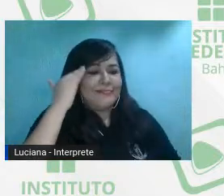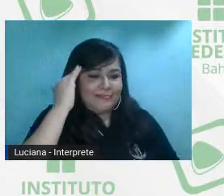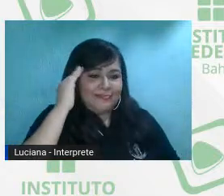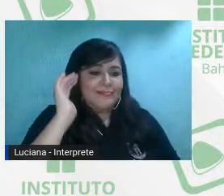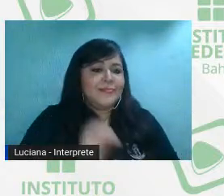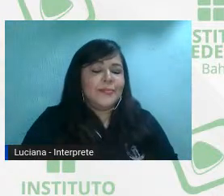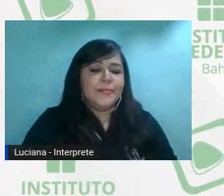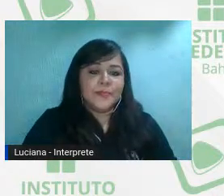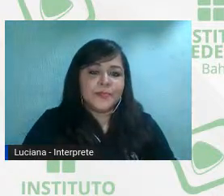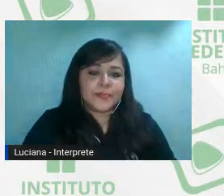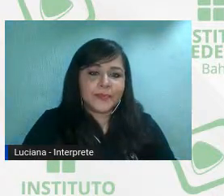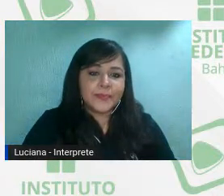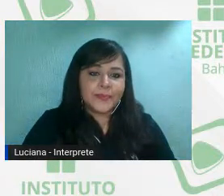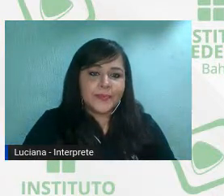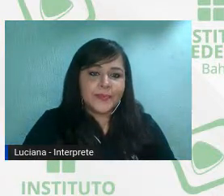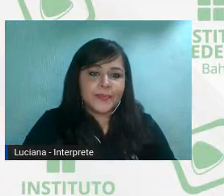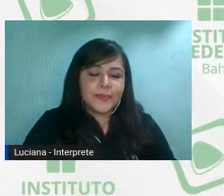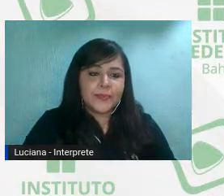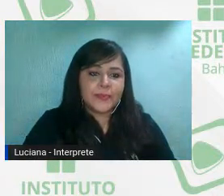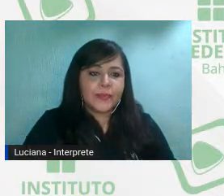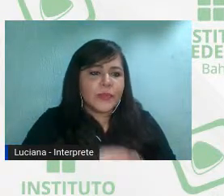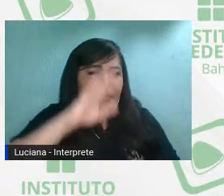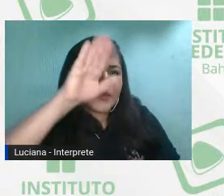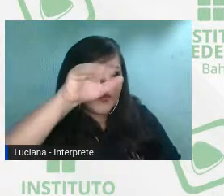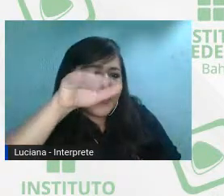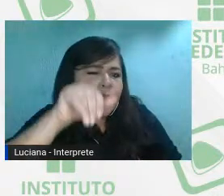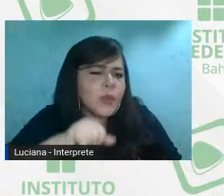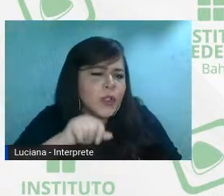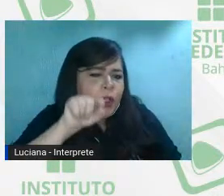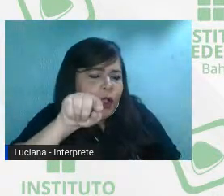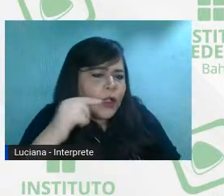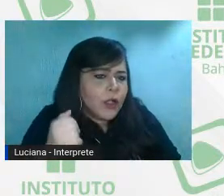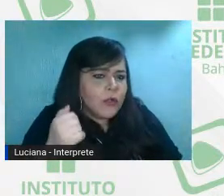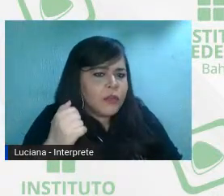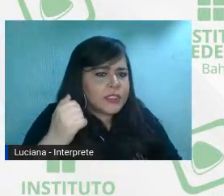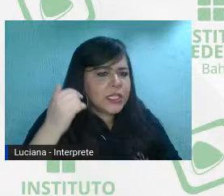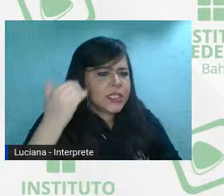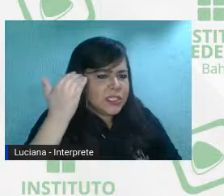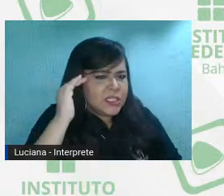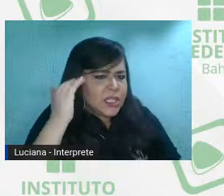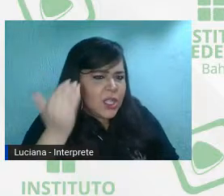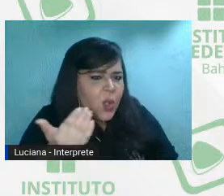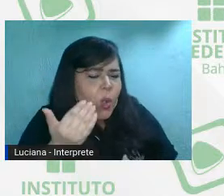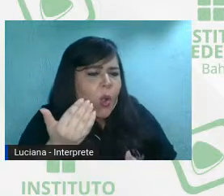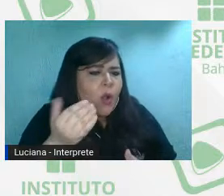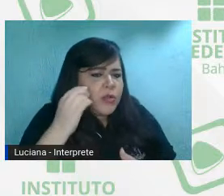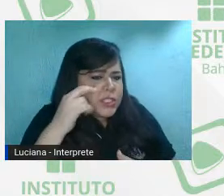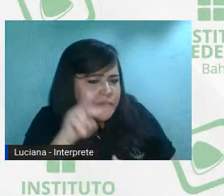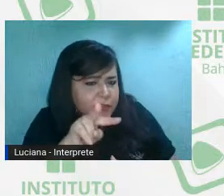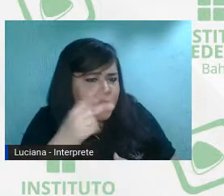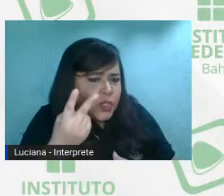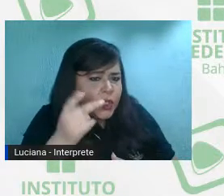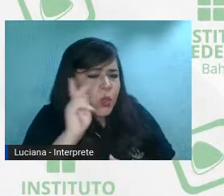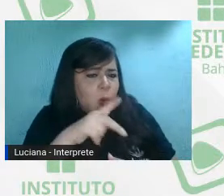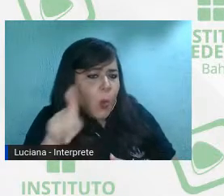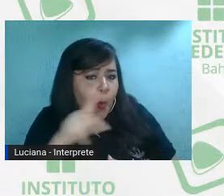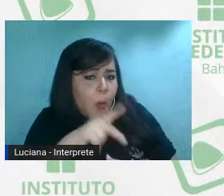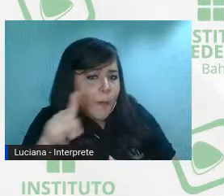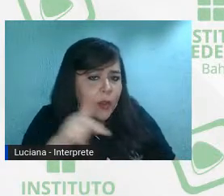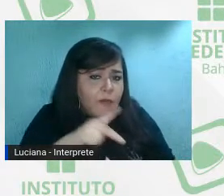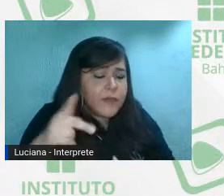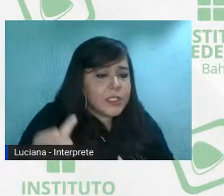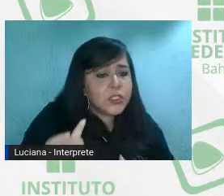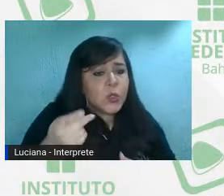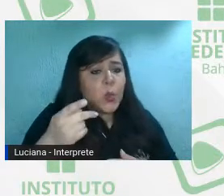Galera, vocês viram que o professor pediu para a gente elaborar material de função? Não. Vocês têm alguma ideia de como vamos